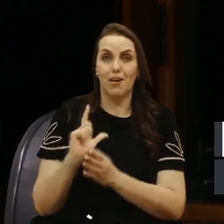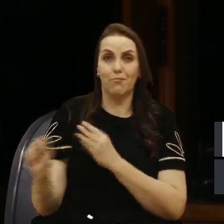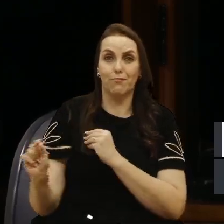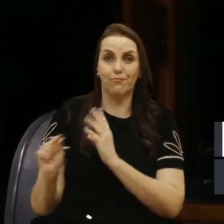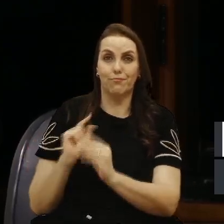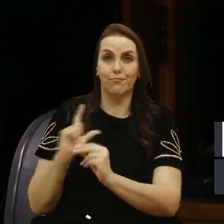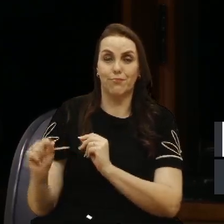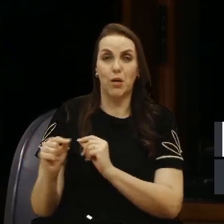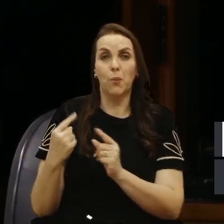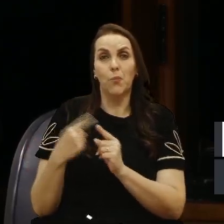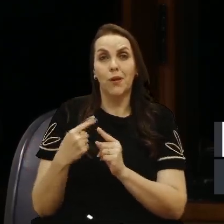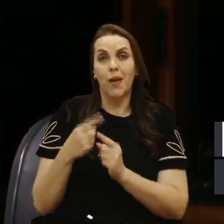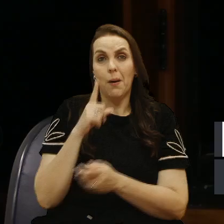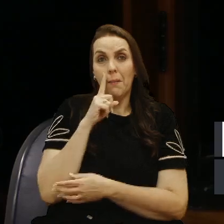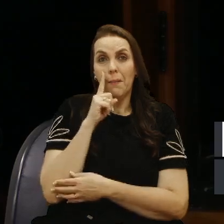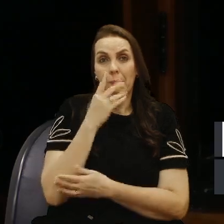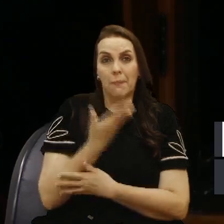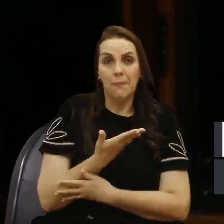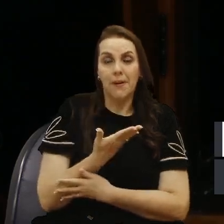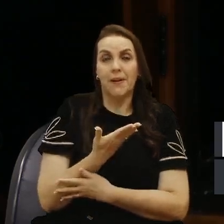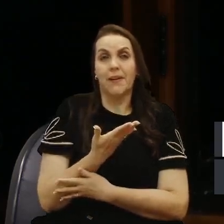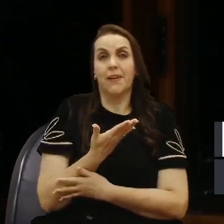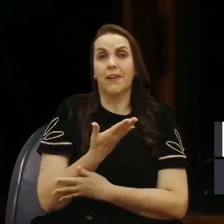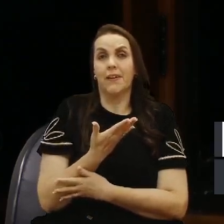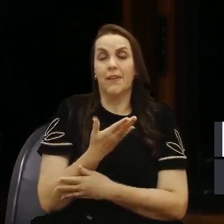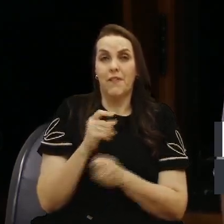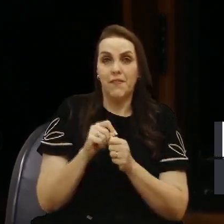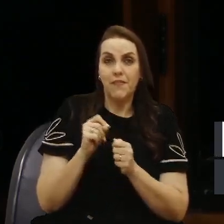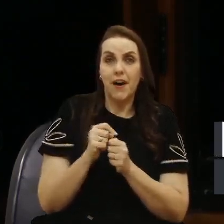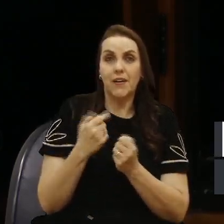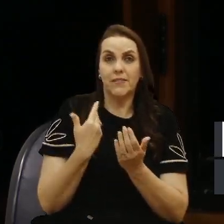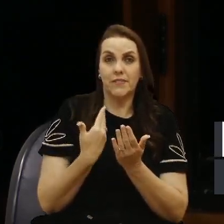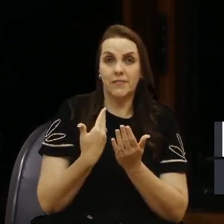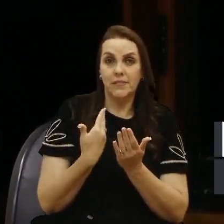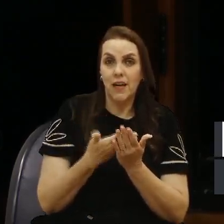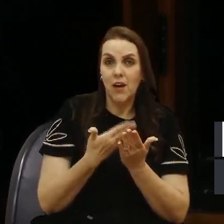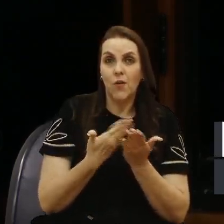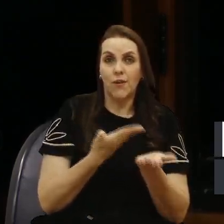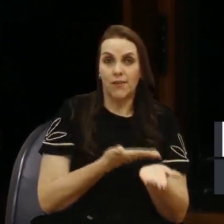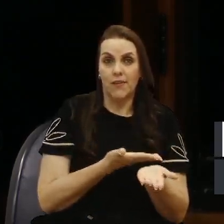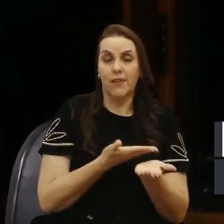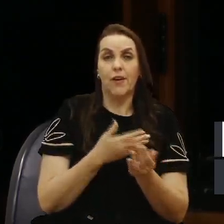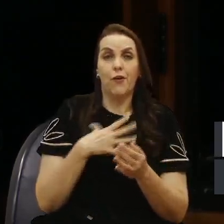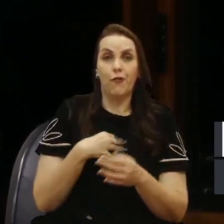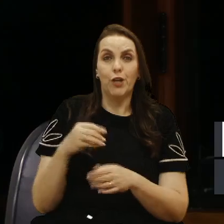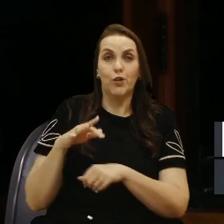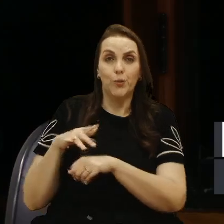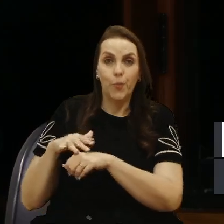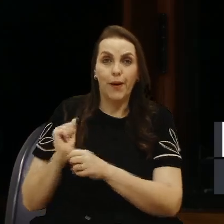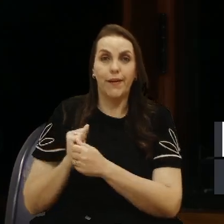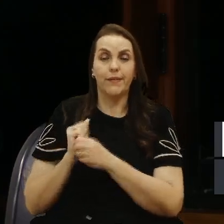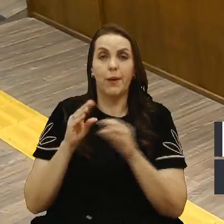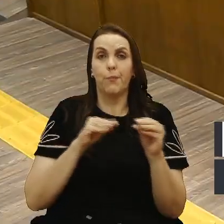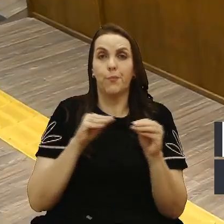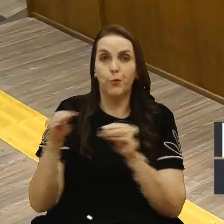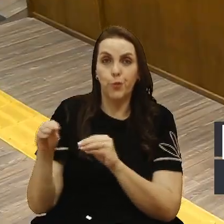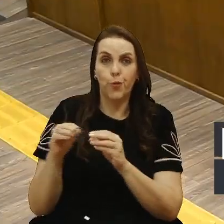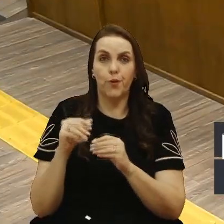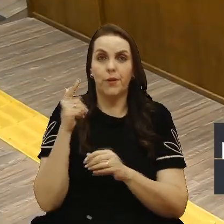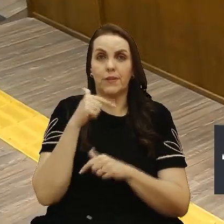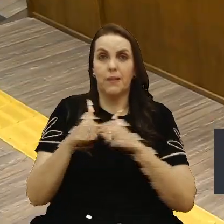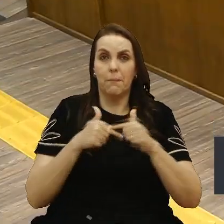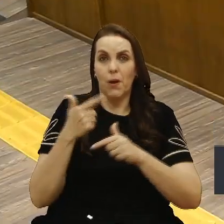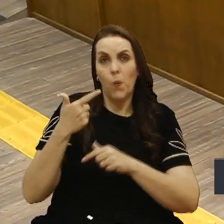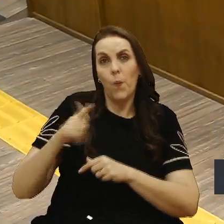Porque a mãe de família que faz essa modalidade, o filho ficou doente, porque ela se mudou, porque ela conseguiu outro emprego. Então, é